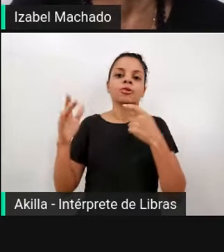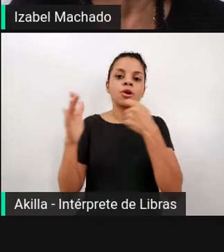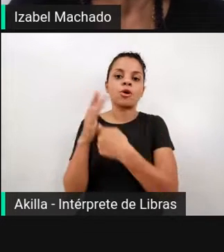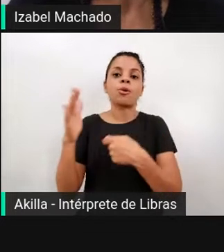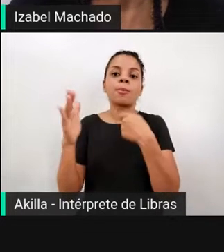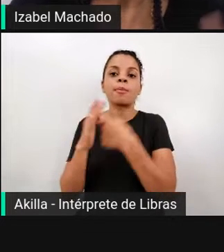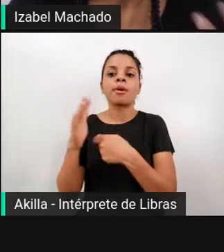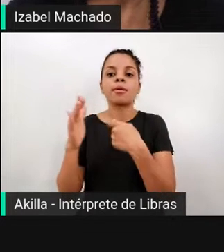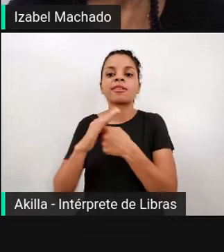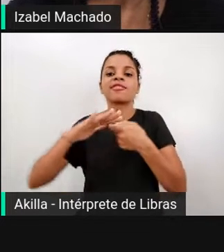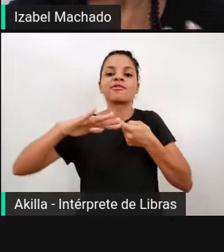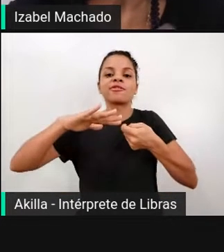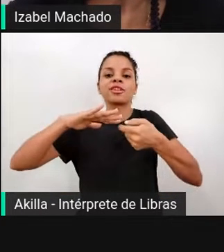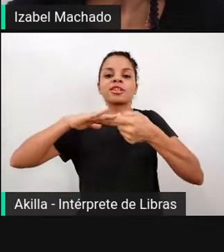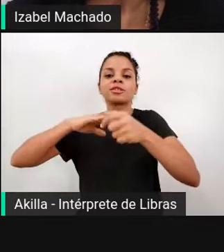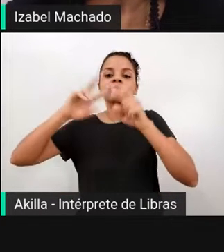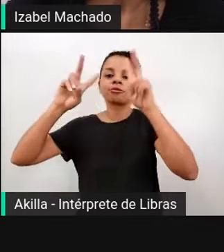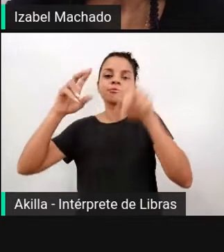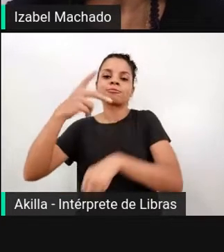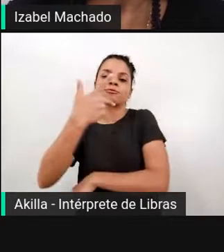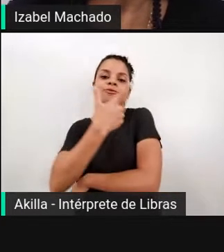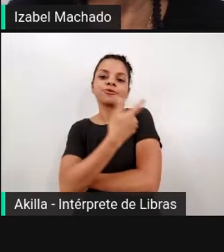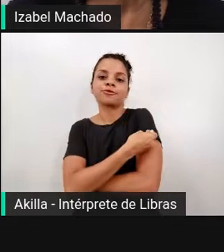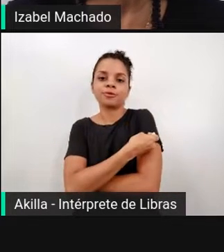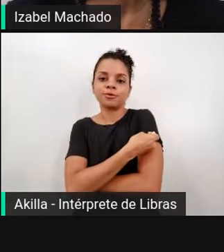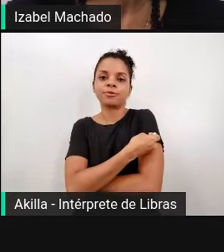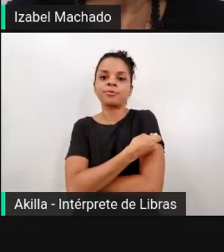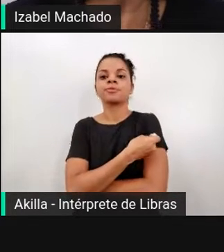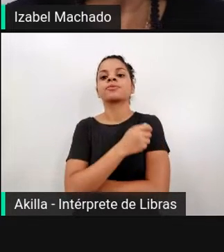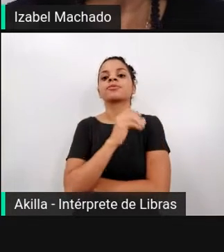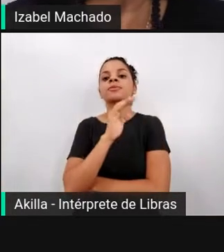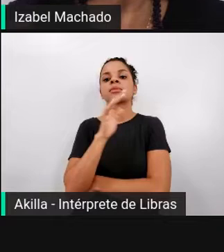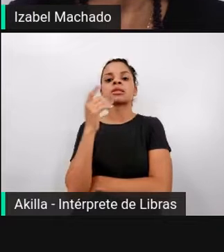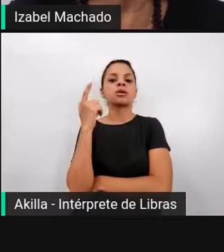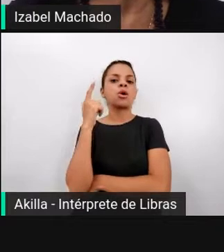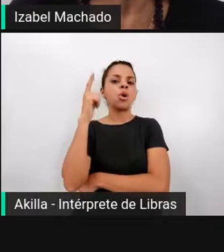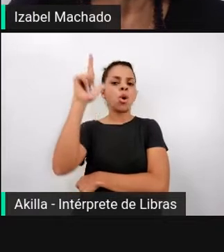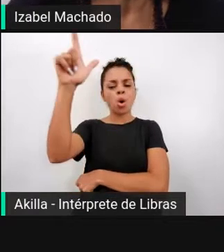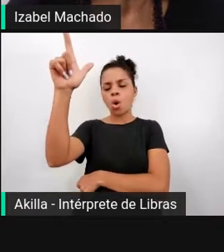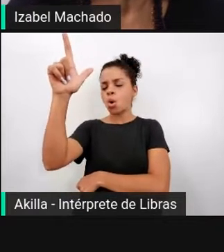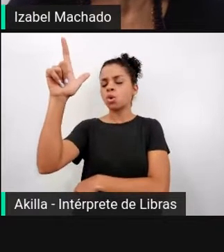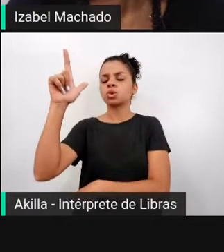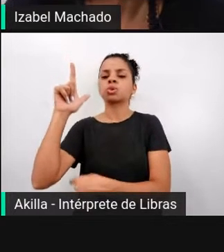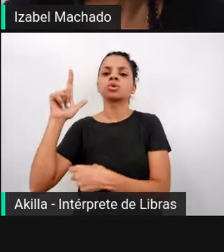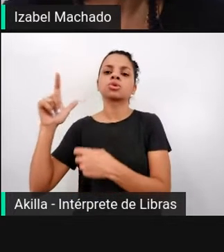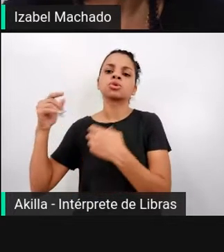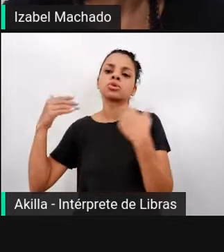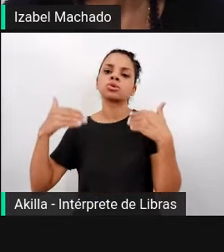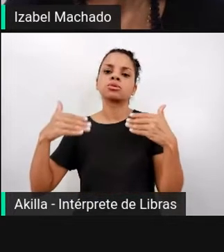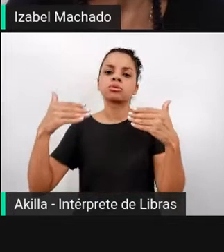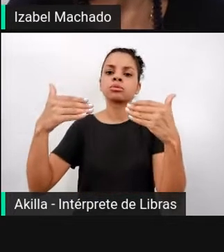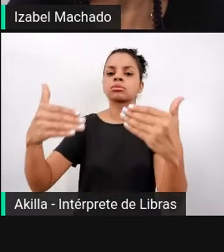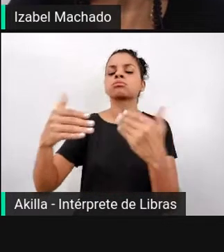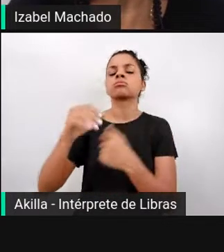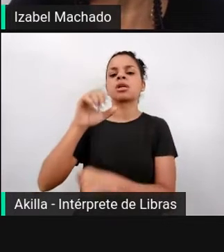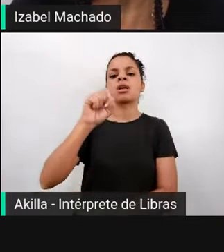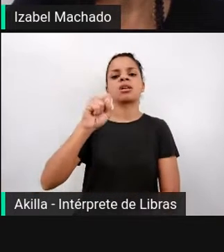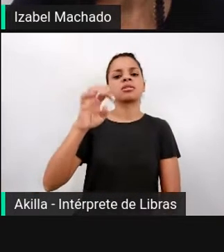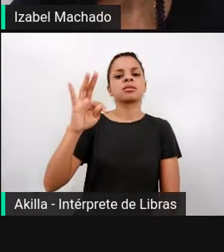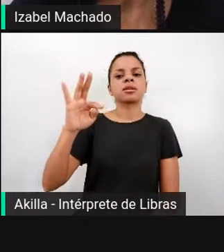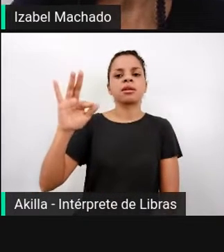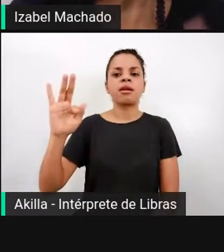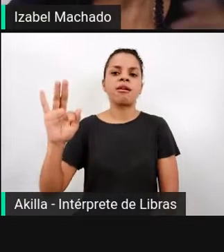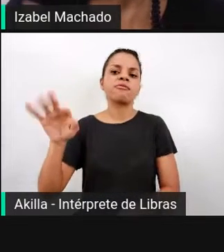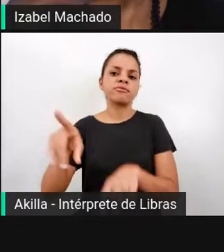infantil. Mas outros órgãos, como o Conselho Nacional de Justiça, Tribunal Superior Federal, o próprio STF, Supremo Tribunal